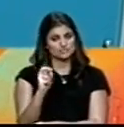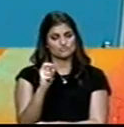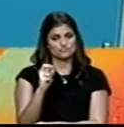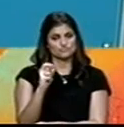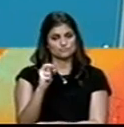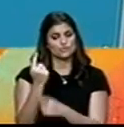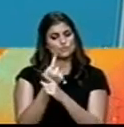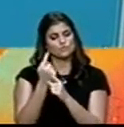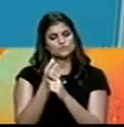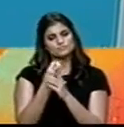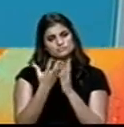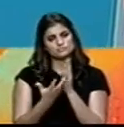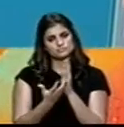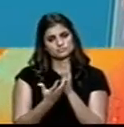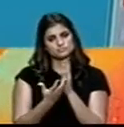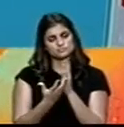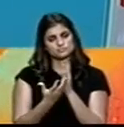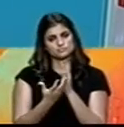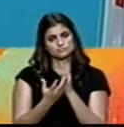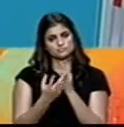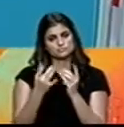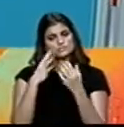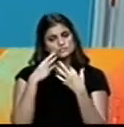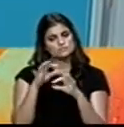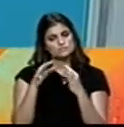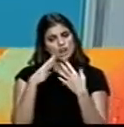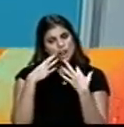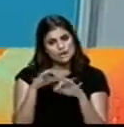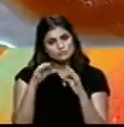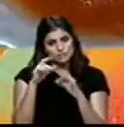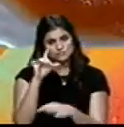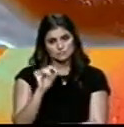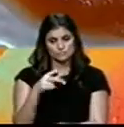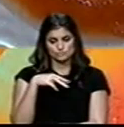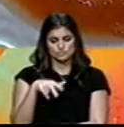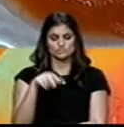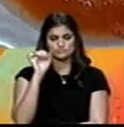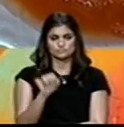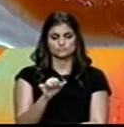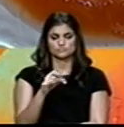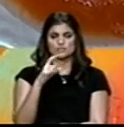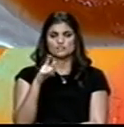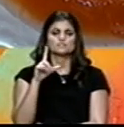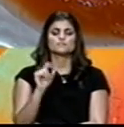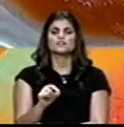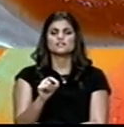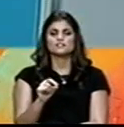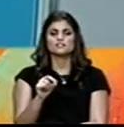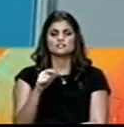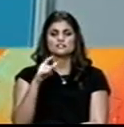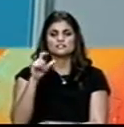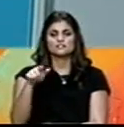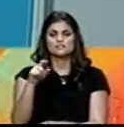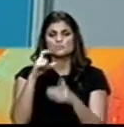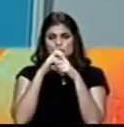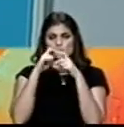é um produto simples, natural e português. E eu tenho para ti uma máscara que foi mandada pela Julieta Aparício